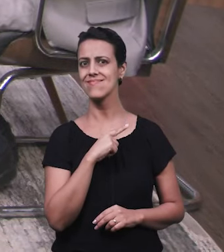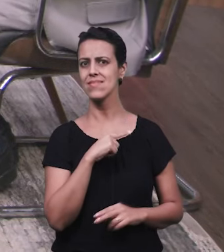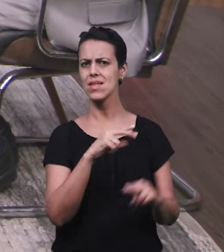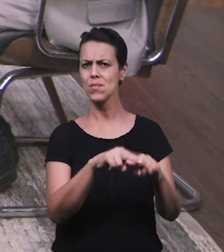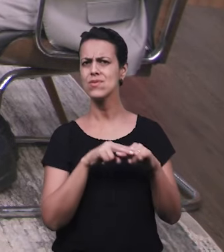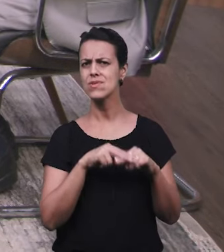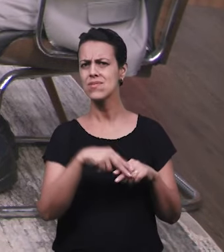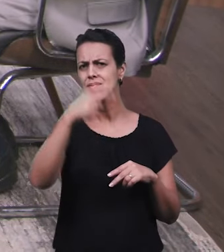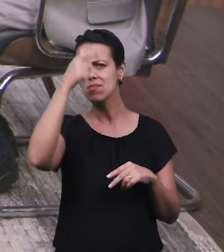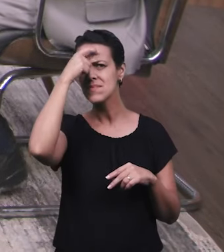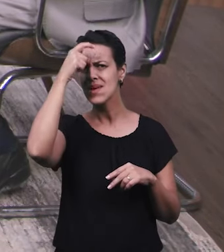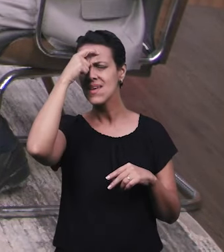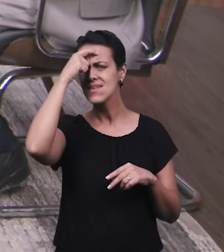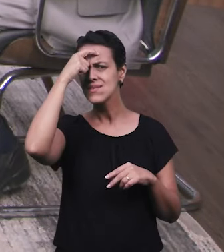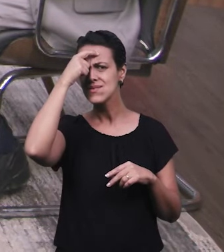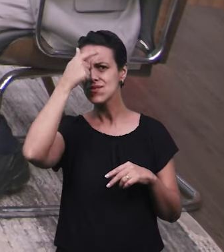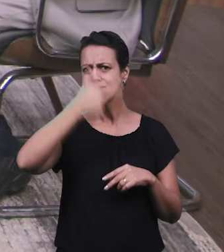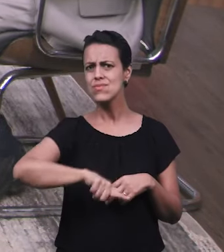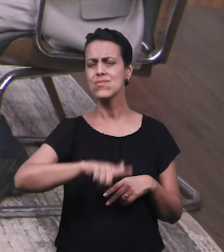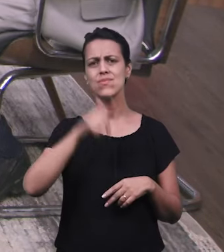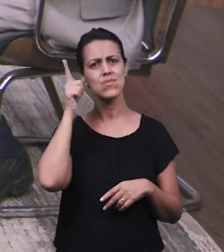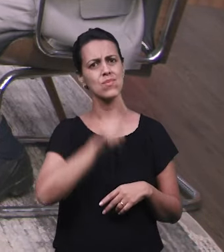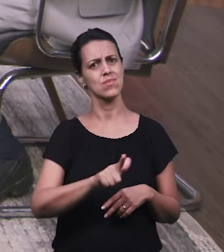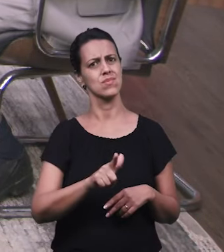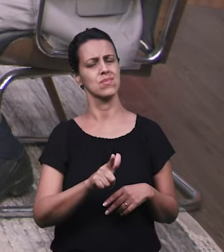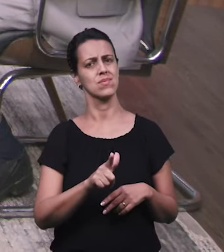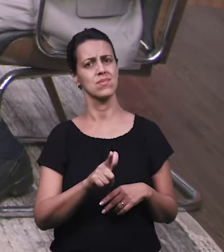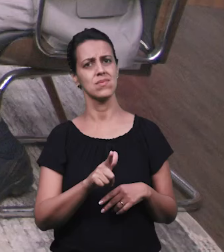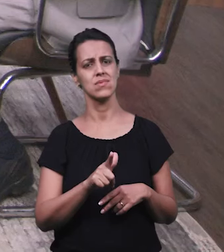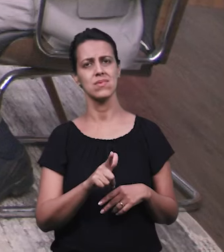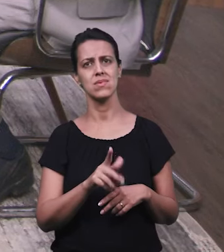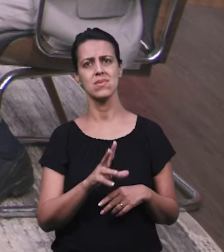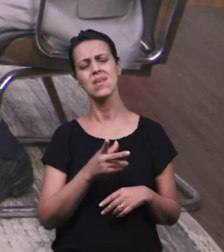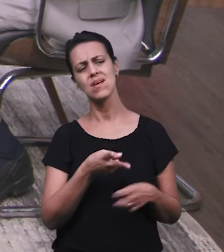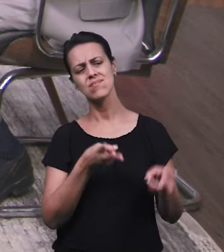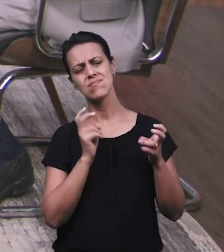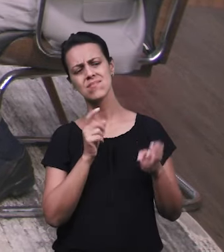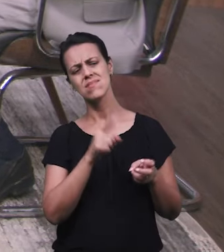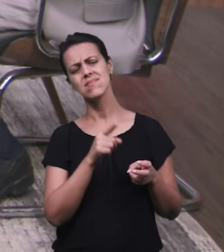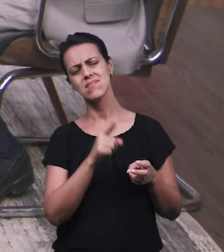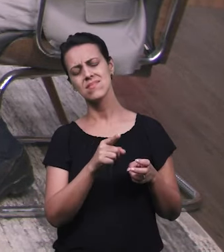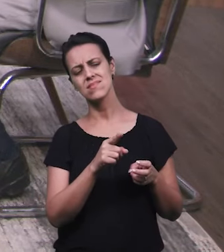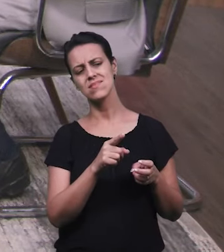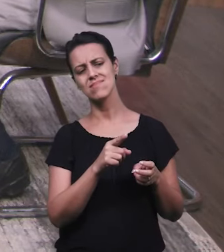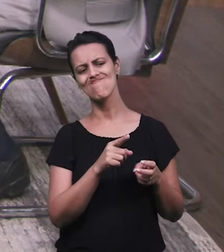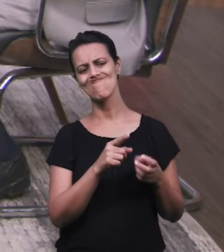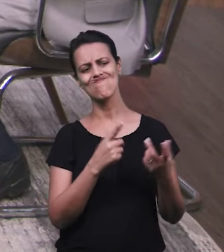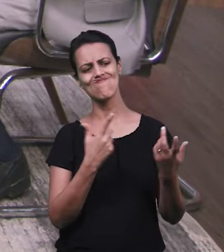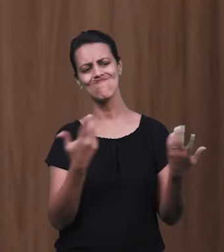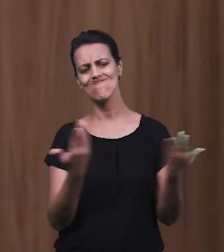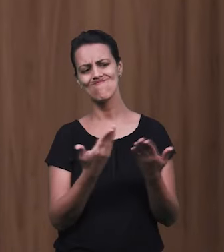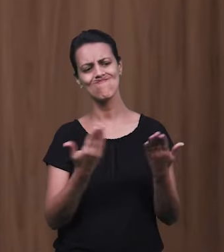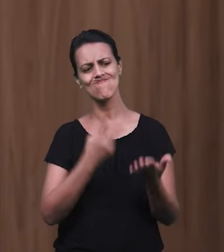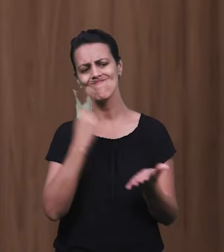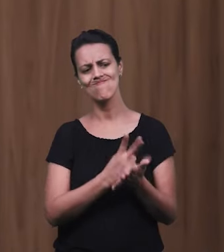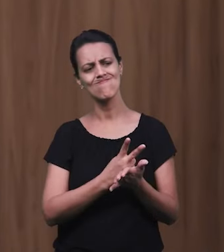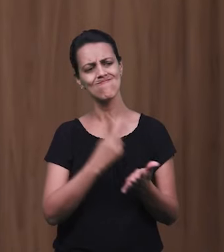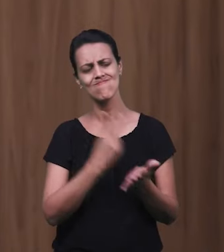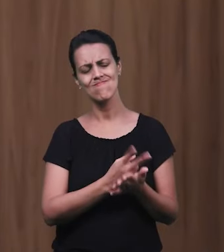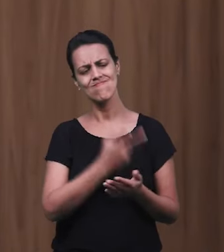mentalidade daquele povo. E hoje, quando você vê Israel, você vê aquela mentalidade que Jesus viu. Um